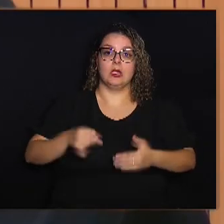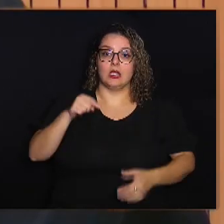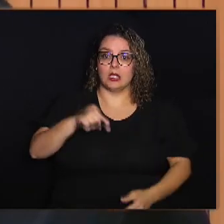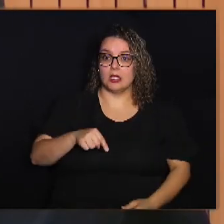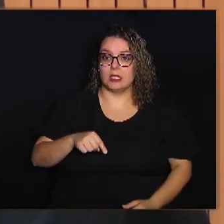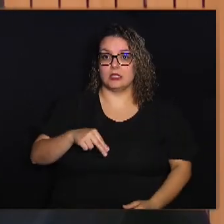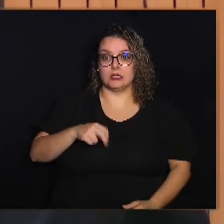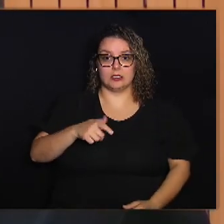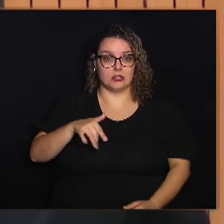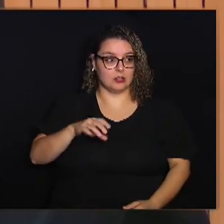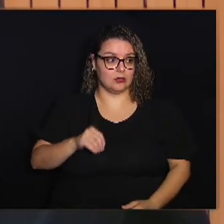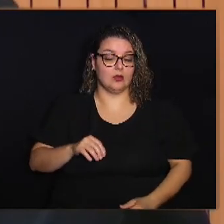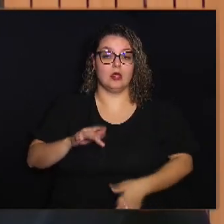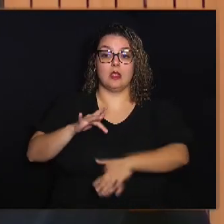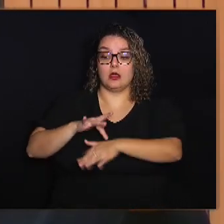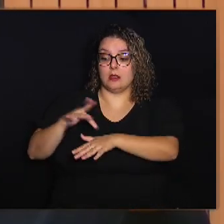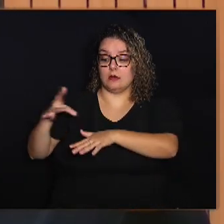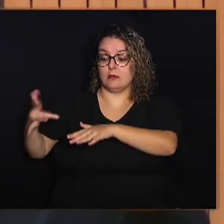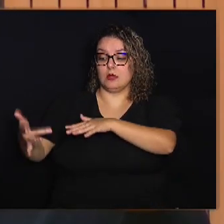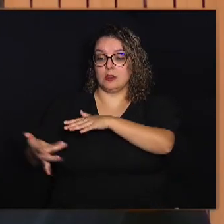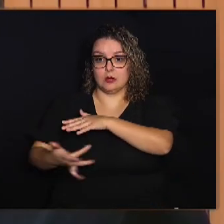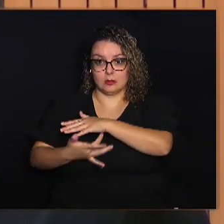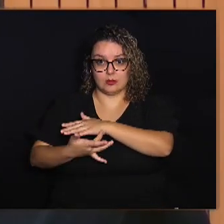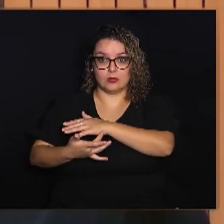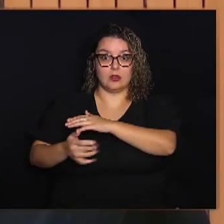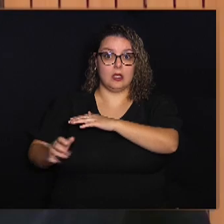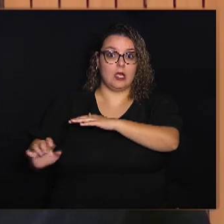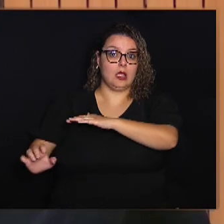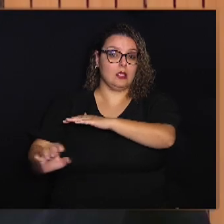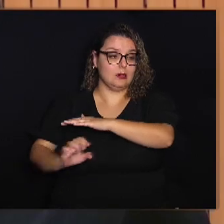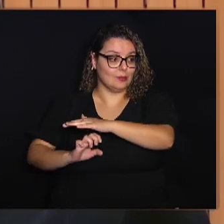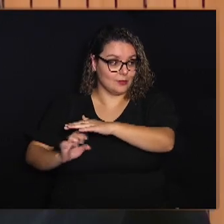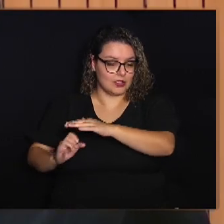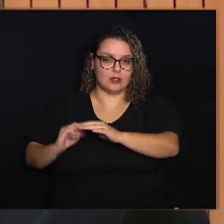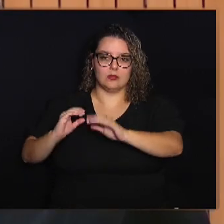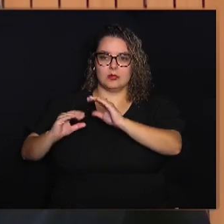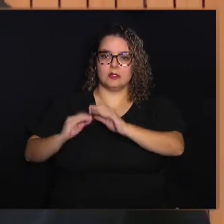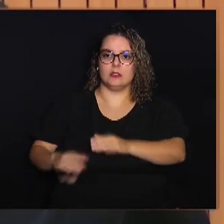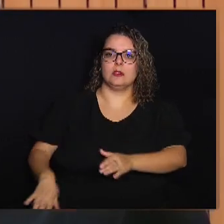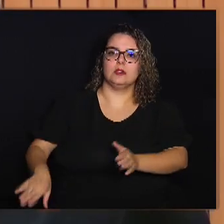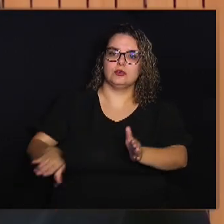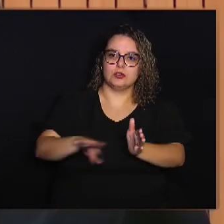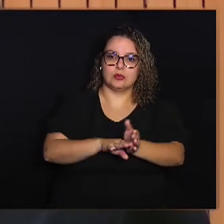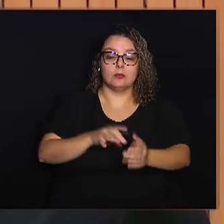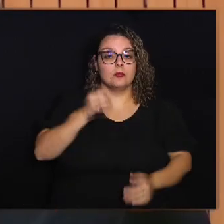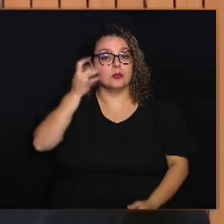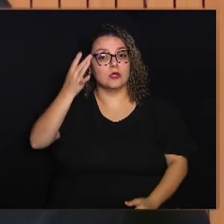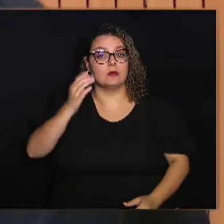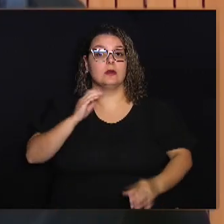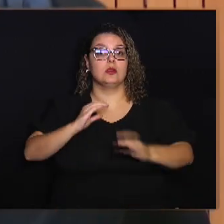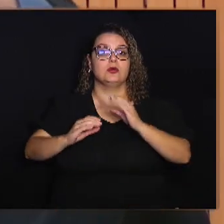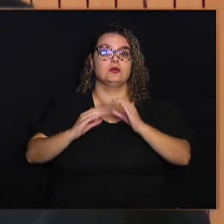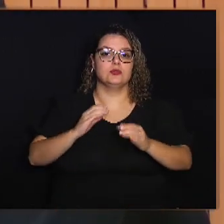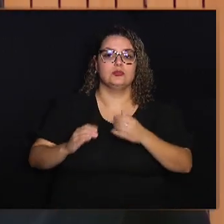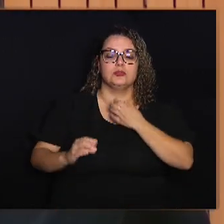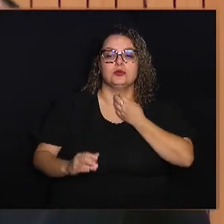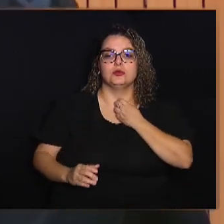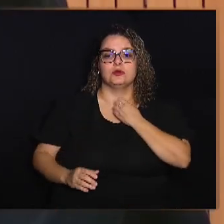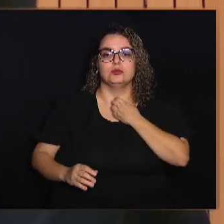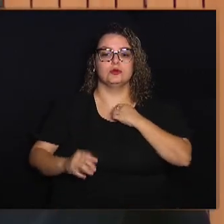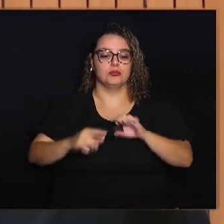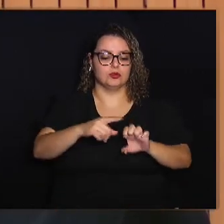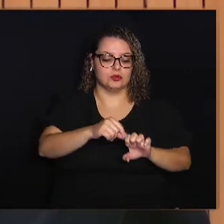a imprensa, a empresa de comunicação, ela também veio para facilitar a comunicação do